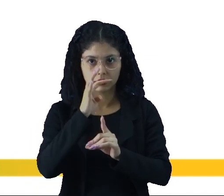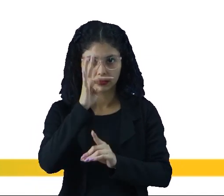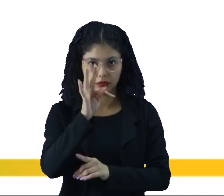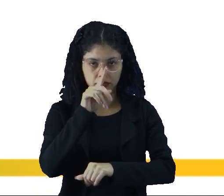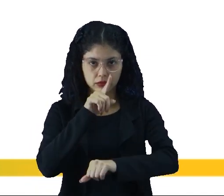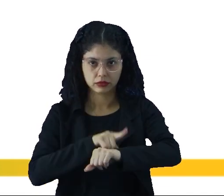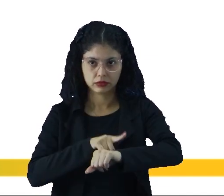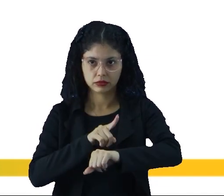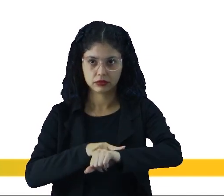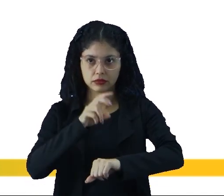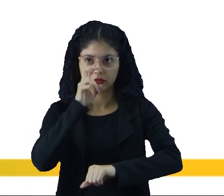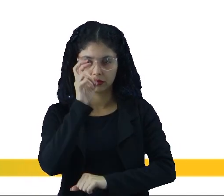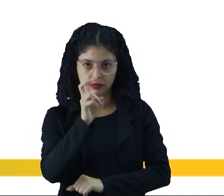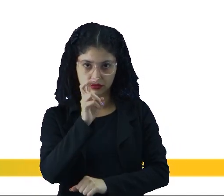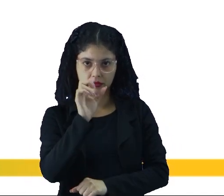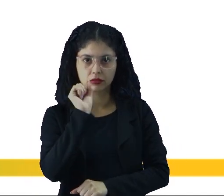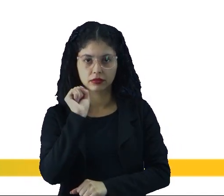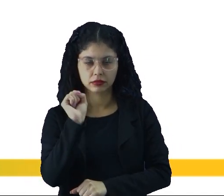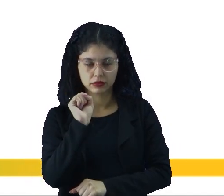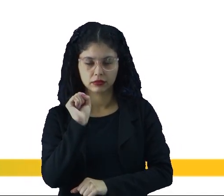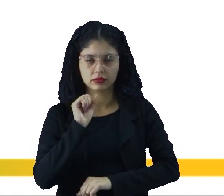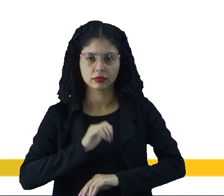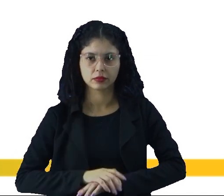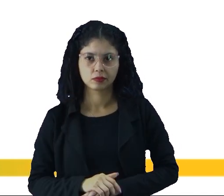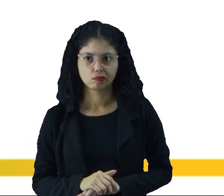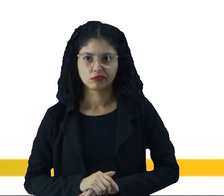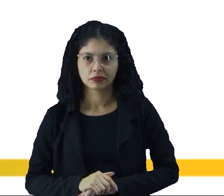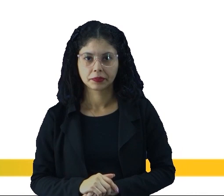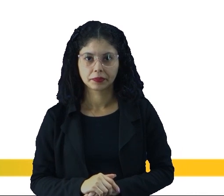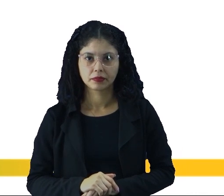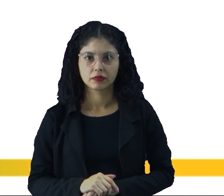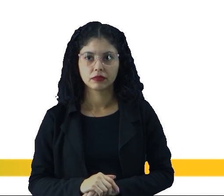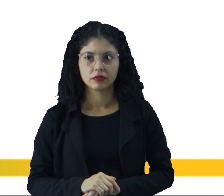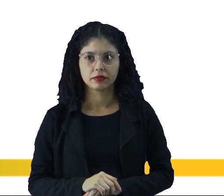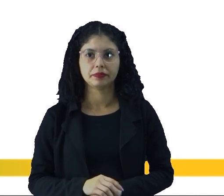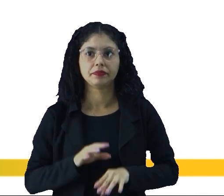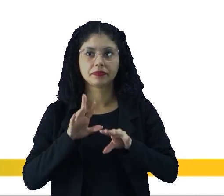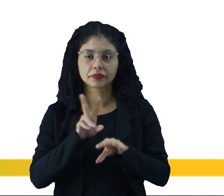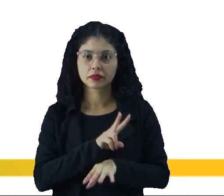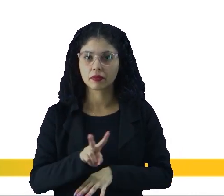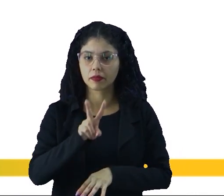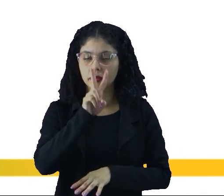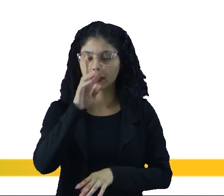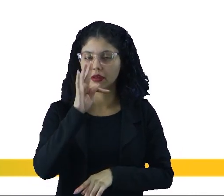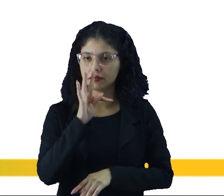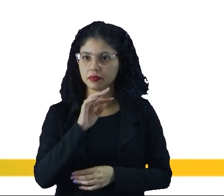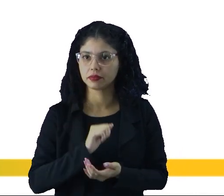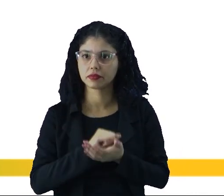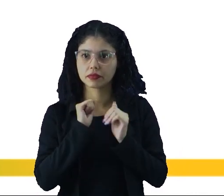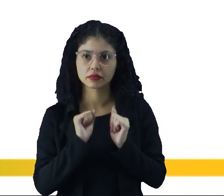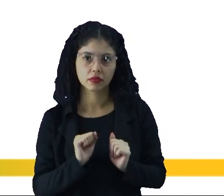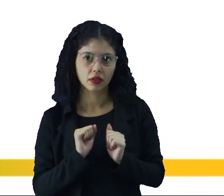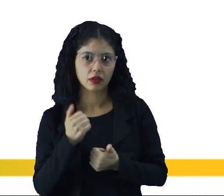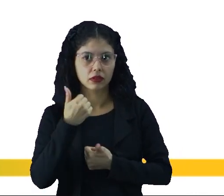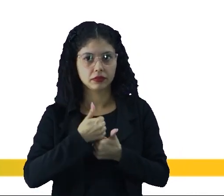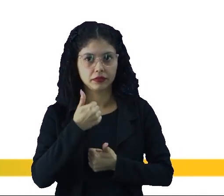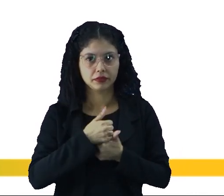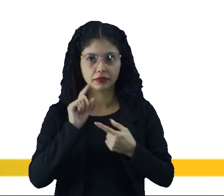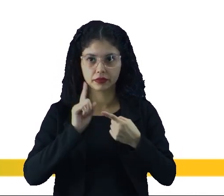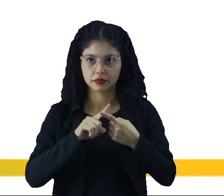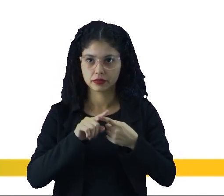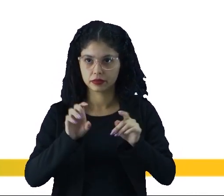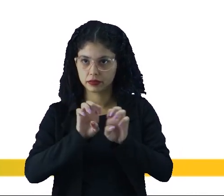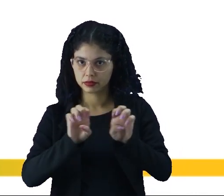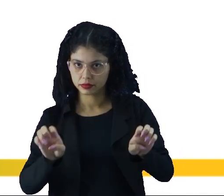o tempo. T é igual a 5 segundos. Com esse valor agora do tempo, a gente pode tanto substituir na